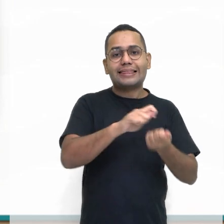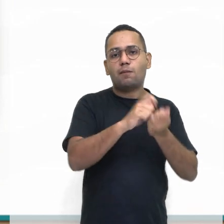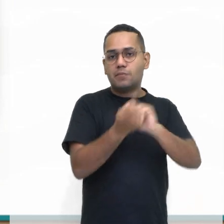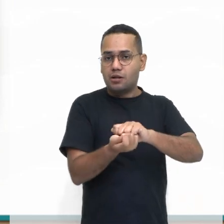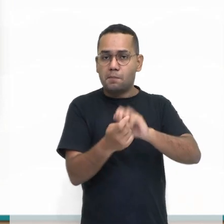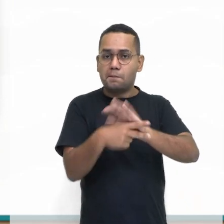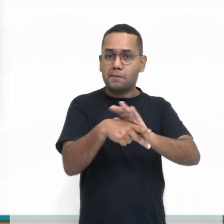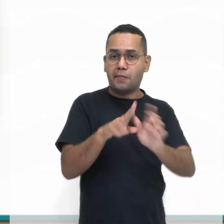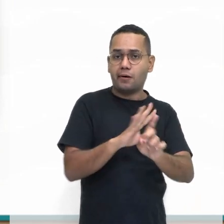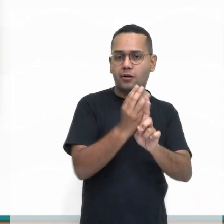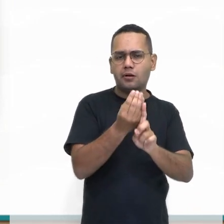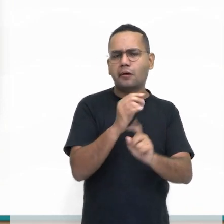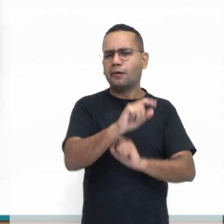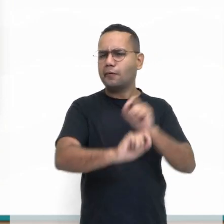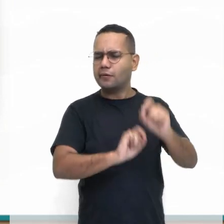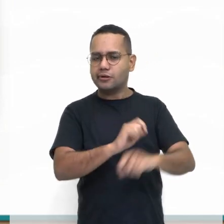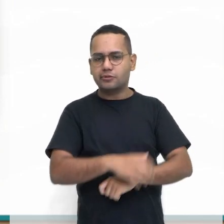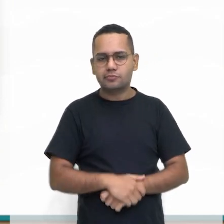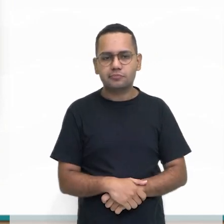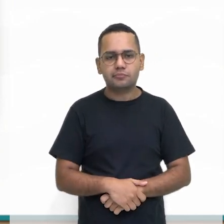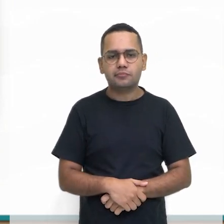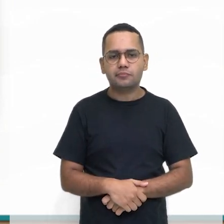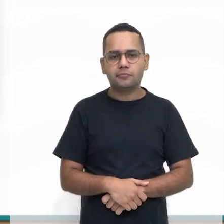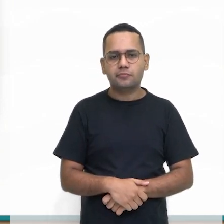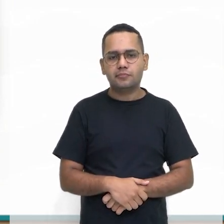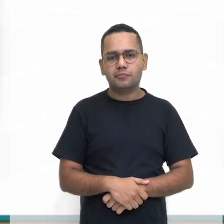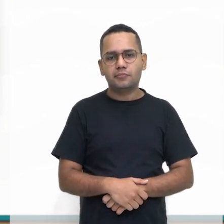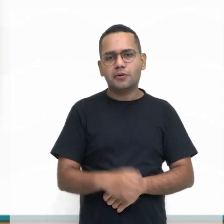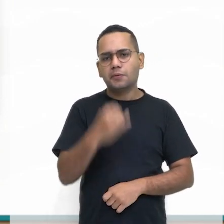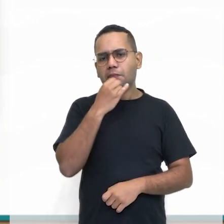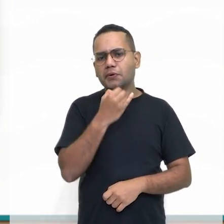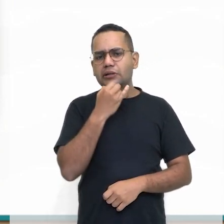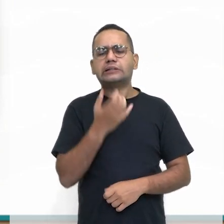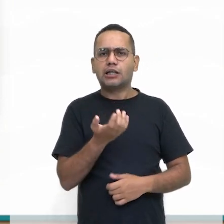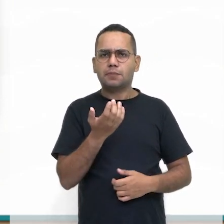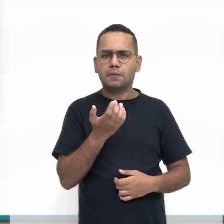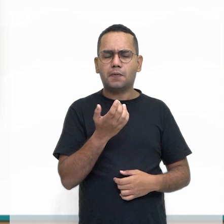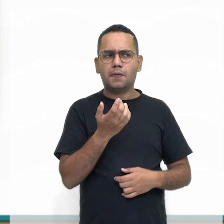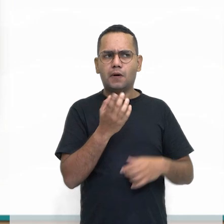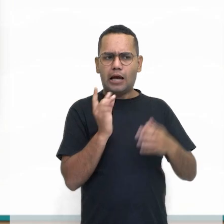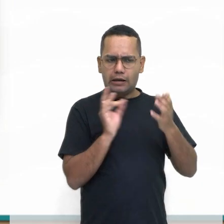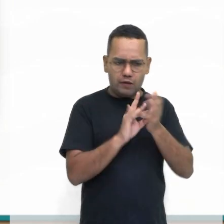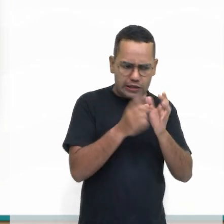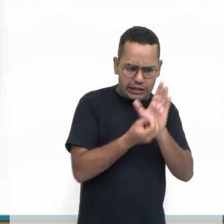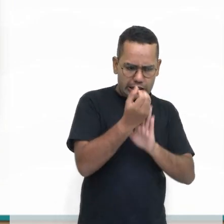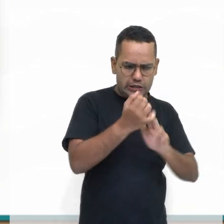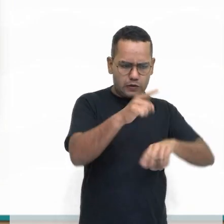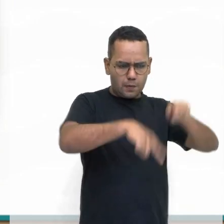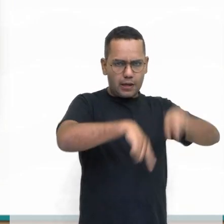que é? Muitas vezes a obra não está no objeto físico, mas na